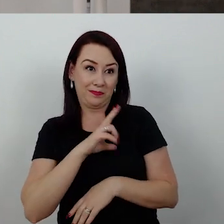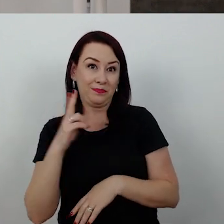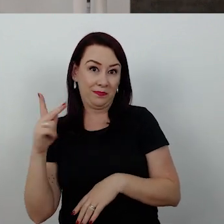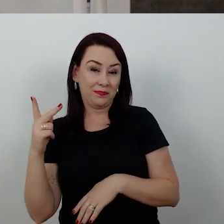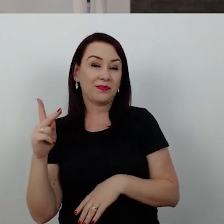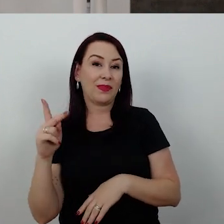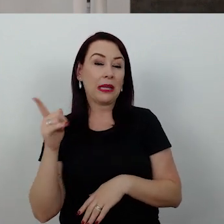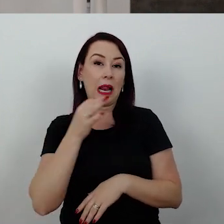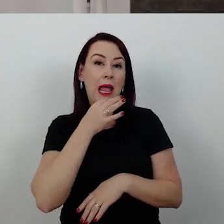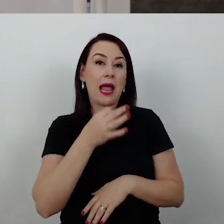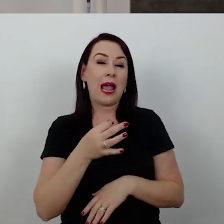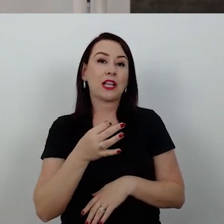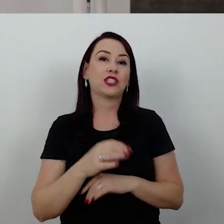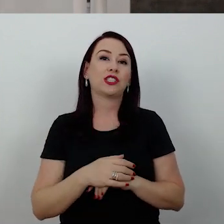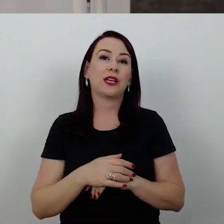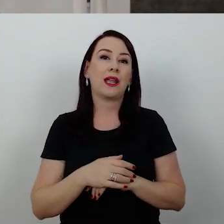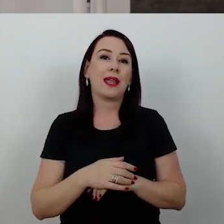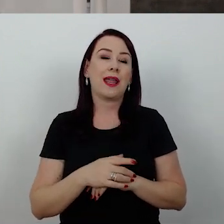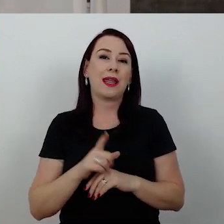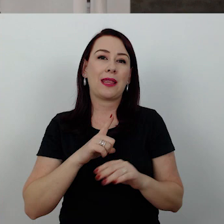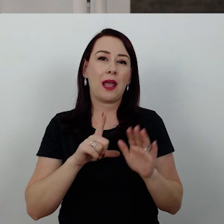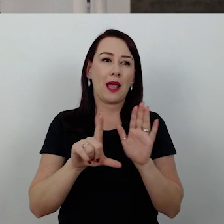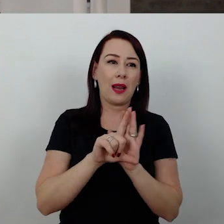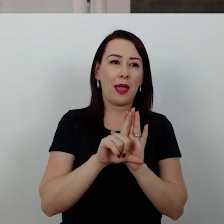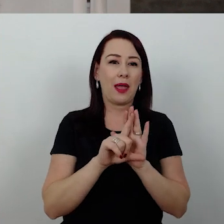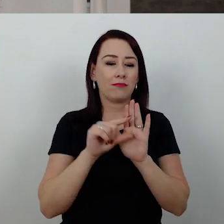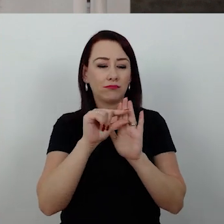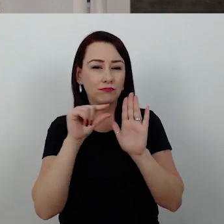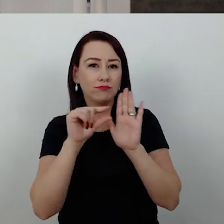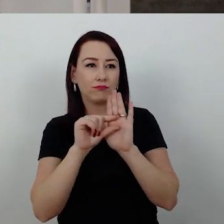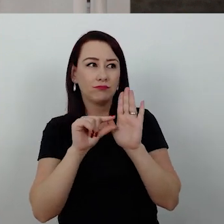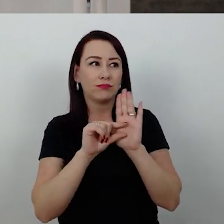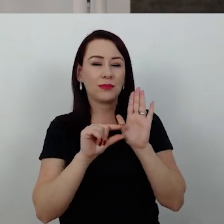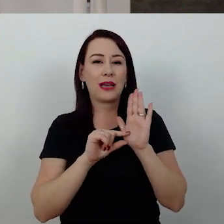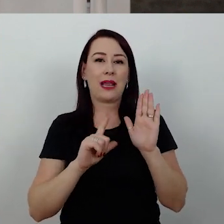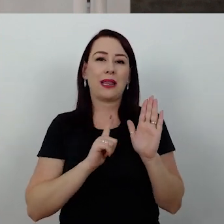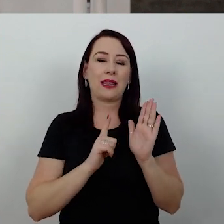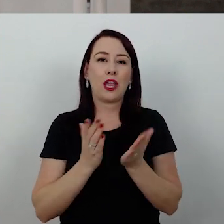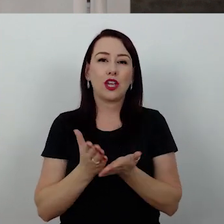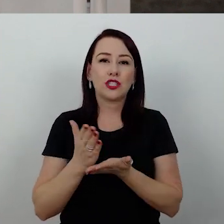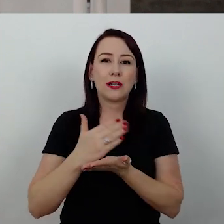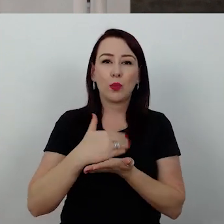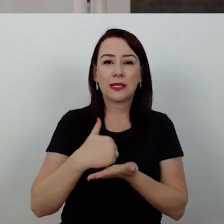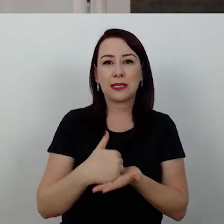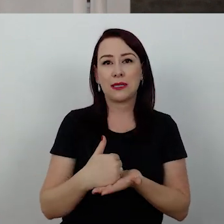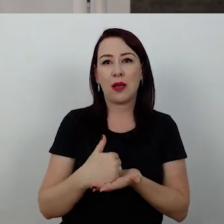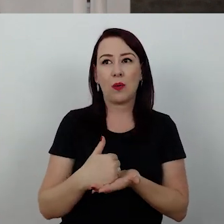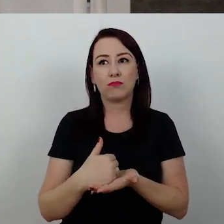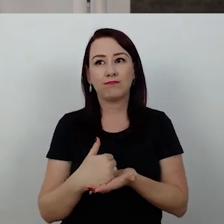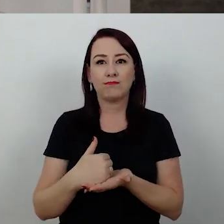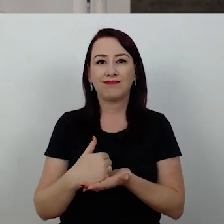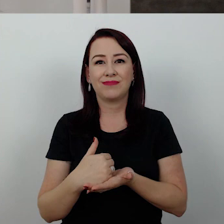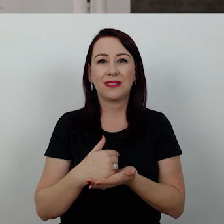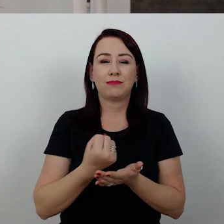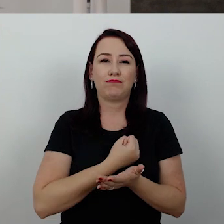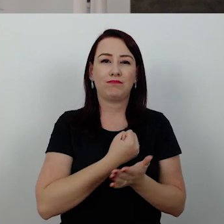Tailane, acho que existe ali entre os incisos uma distribuição um pouco, acho que infeliz em